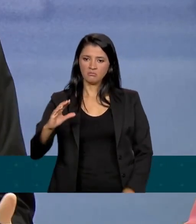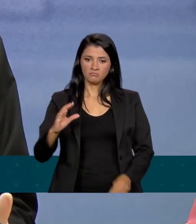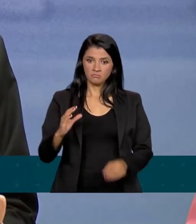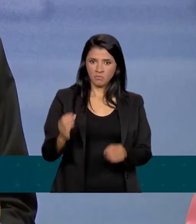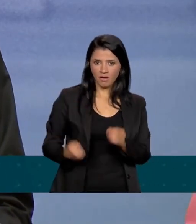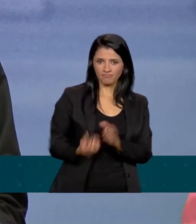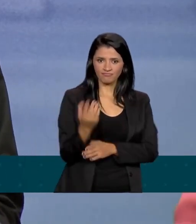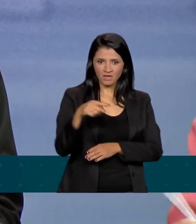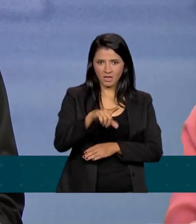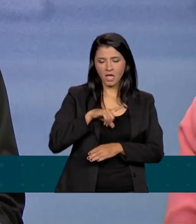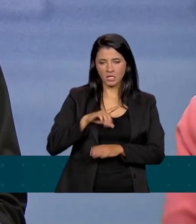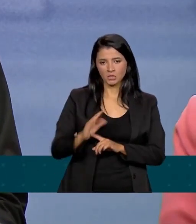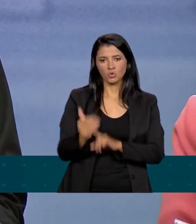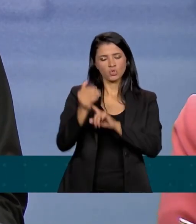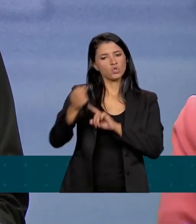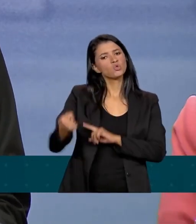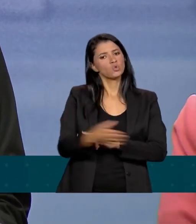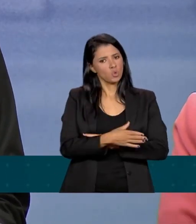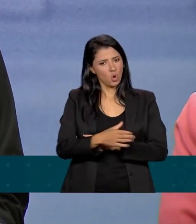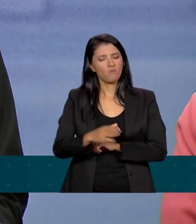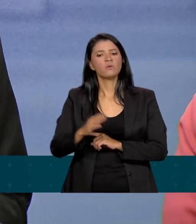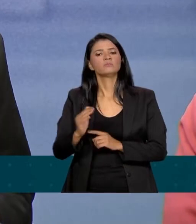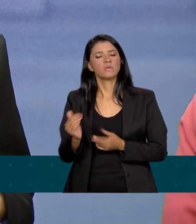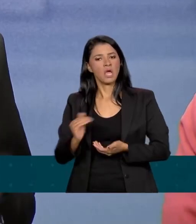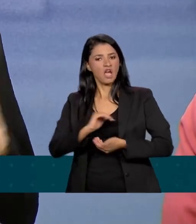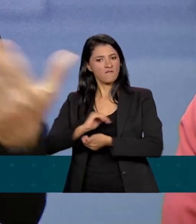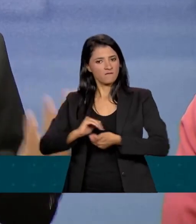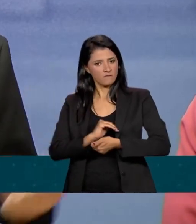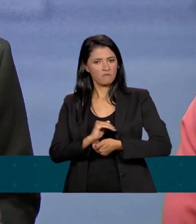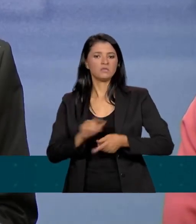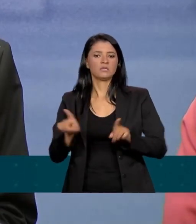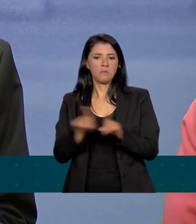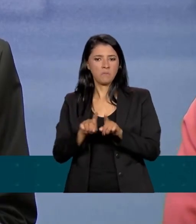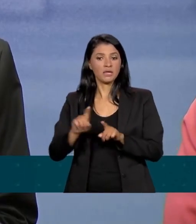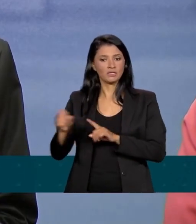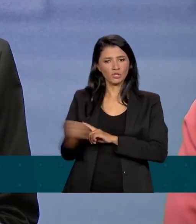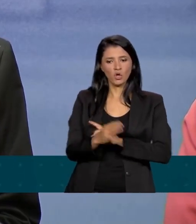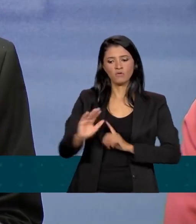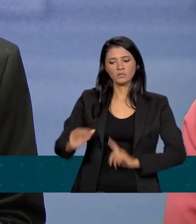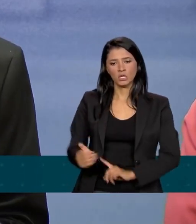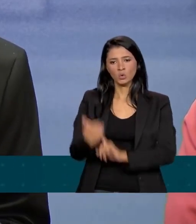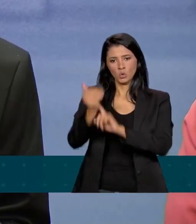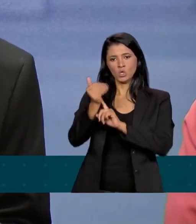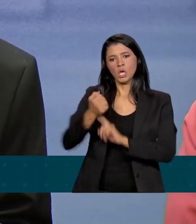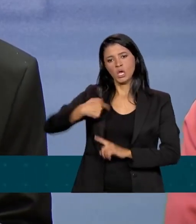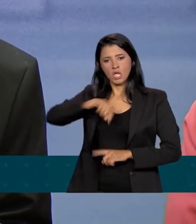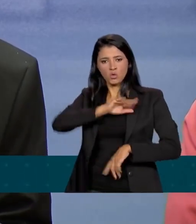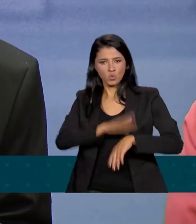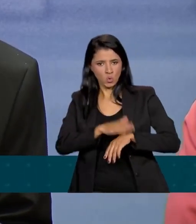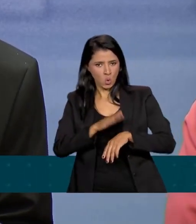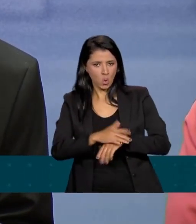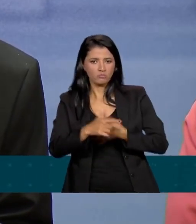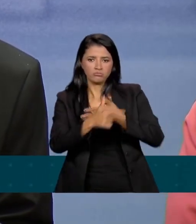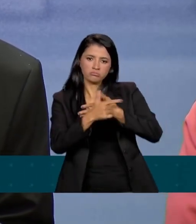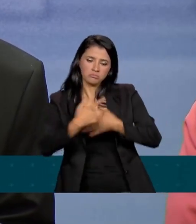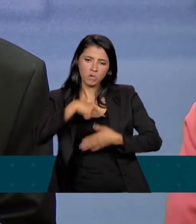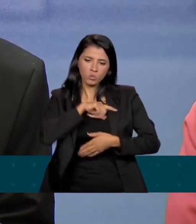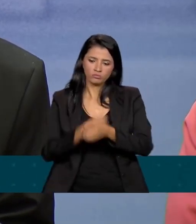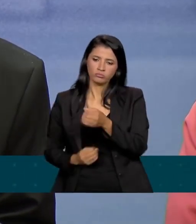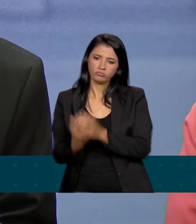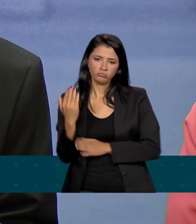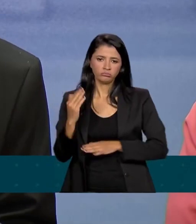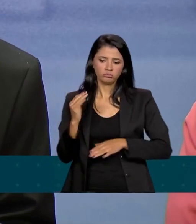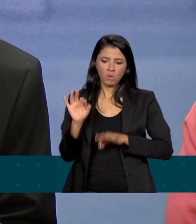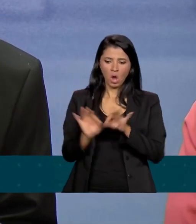com a Anvisa para aprovação de novas tecnologias e, obviamente, a nossa parte de implantação e